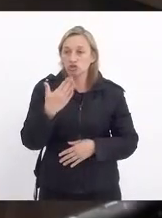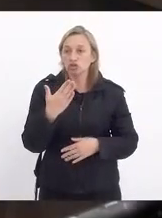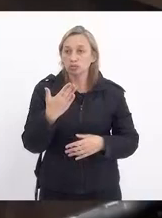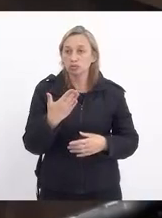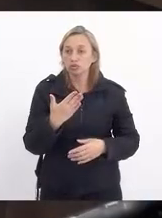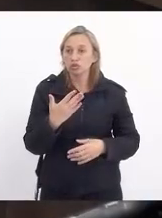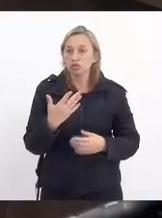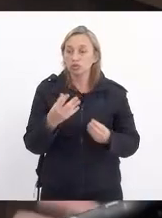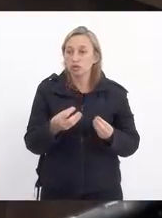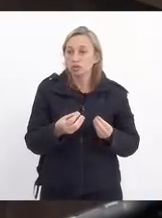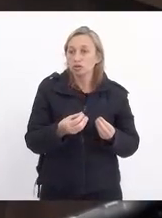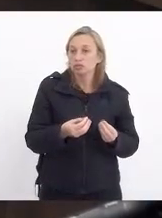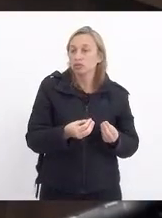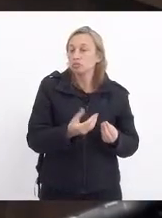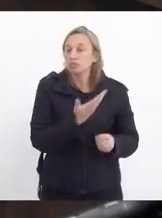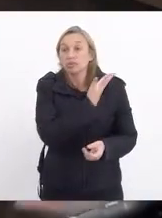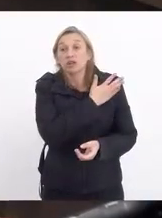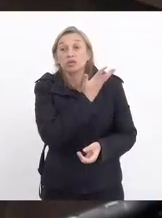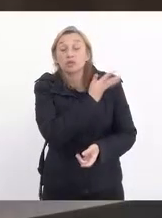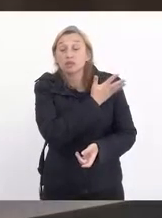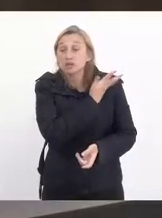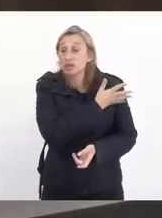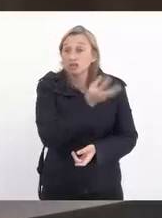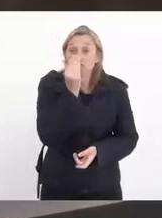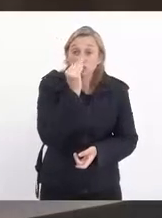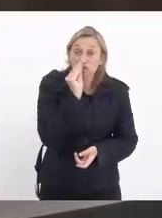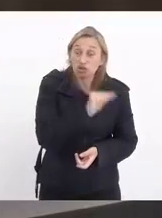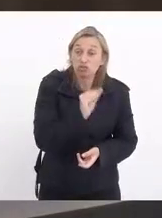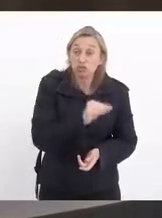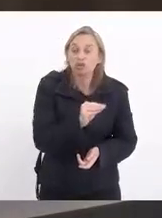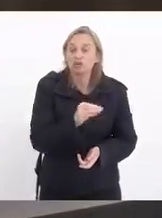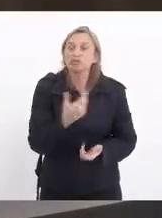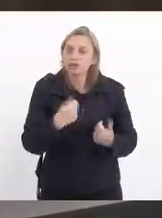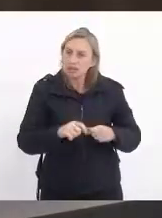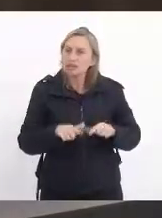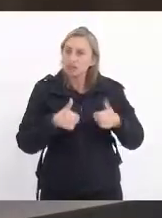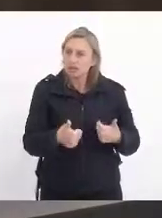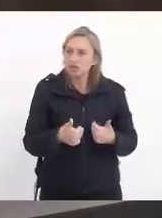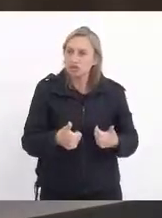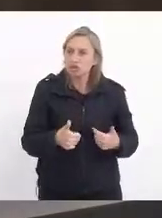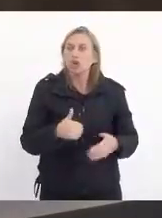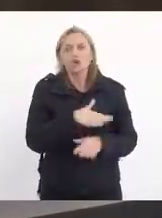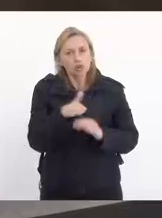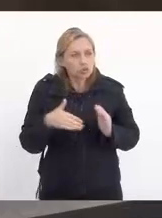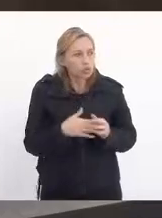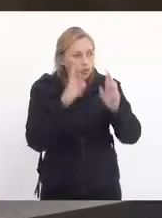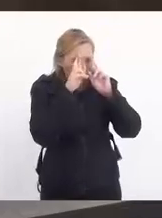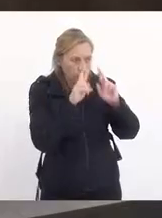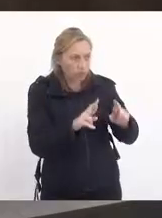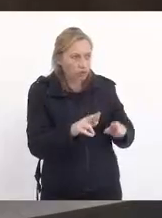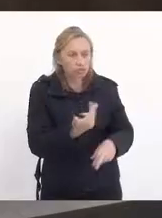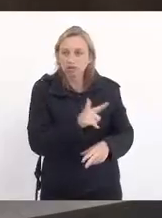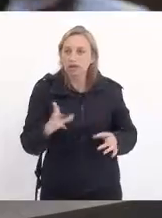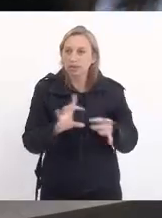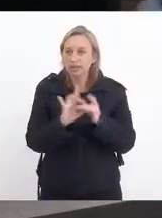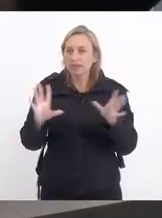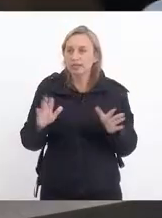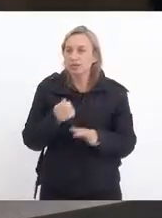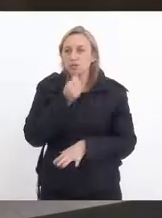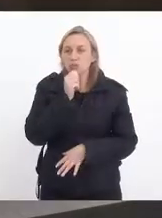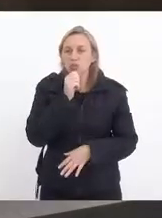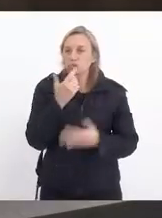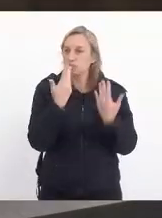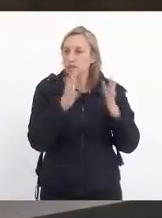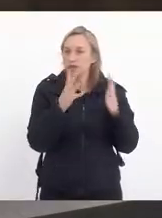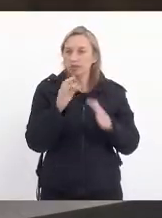agressão de humilhação de desprezo por que isso tem que ser feito ou todos são respeitados ou não a liberdade para ninguém